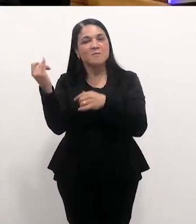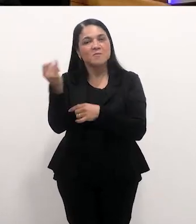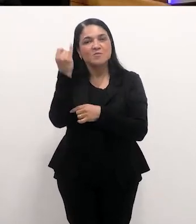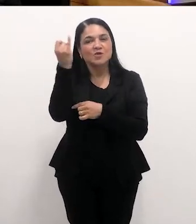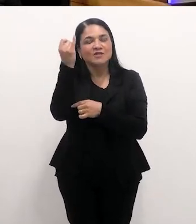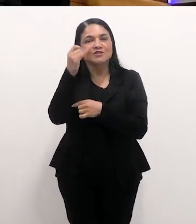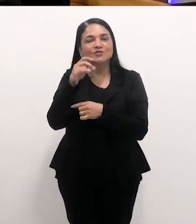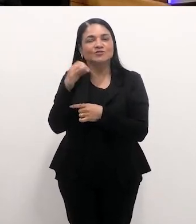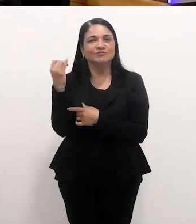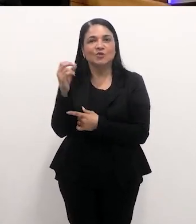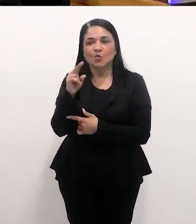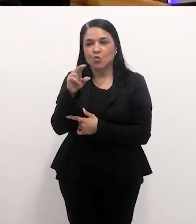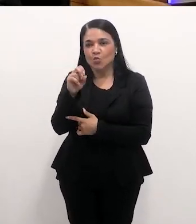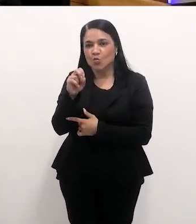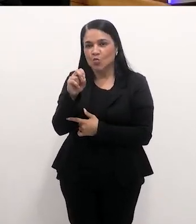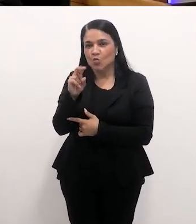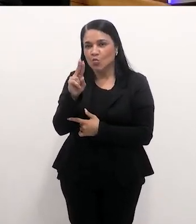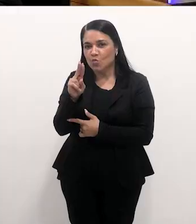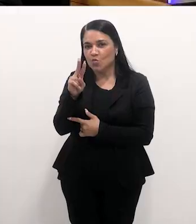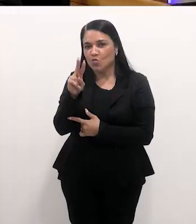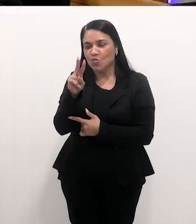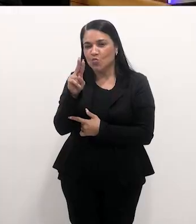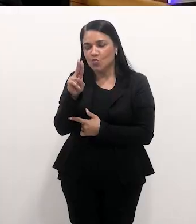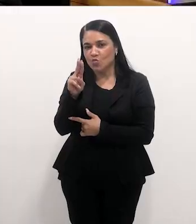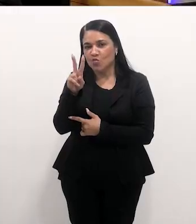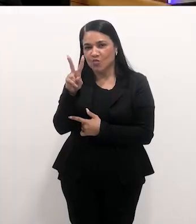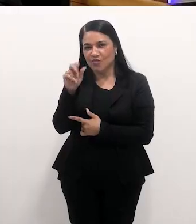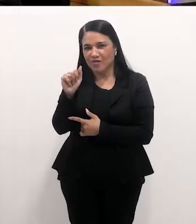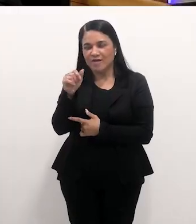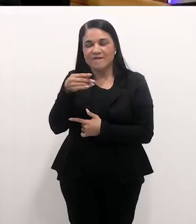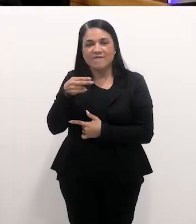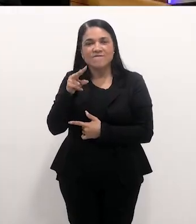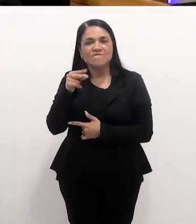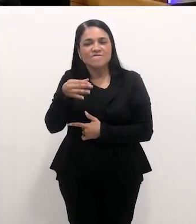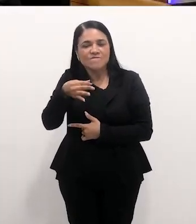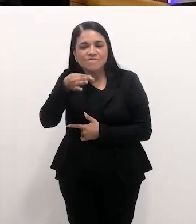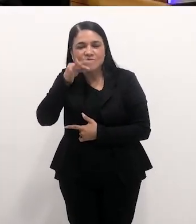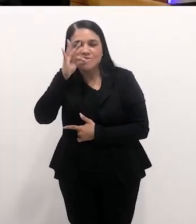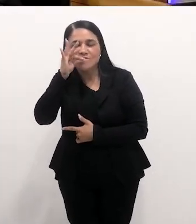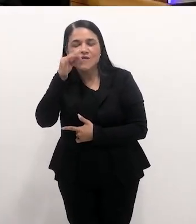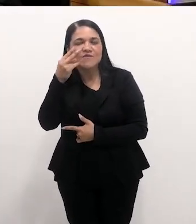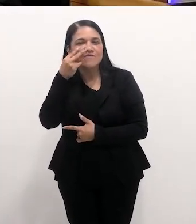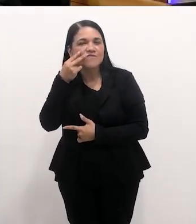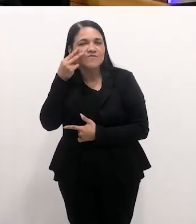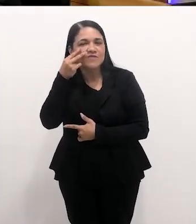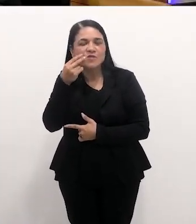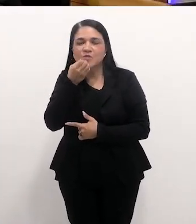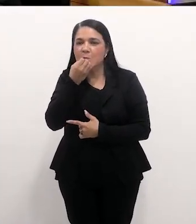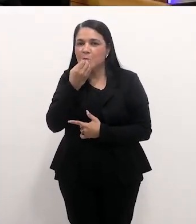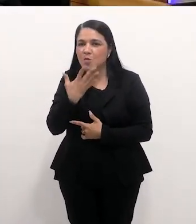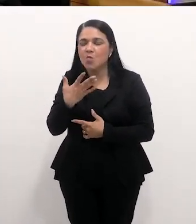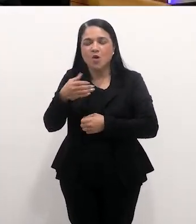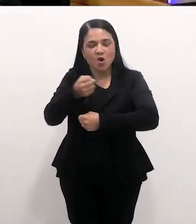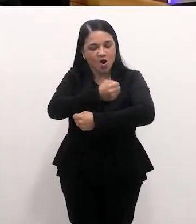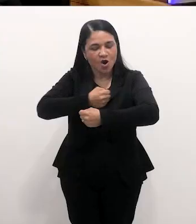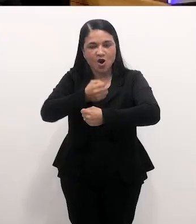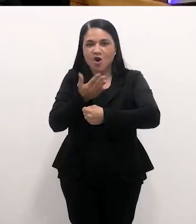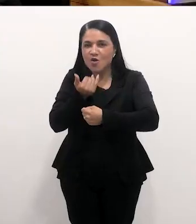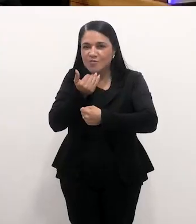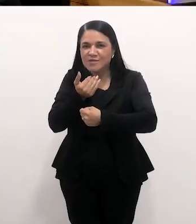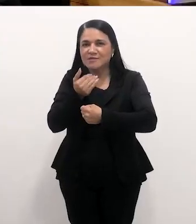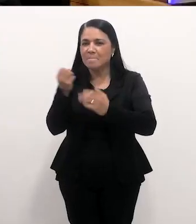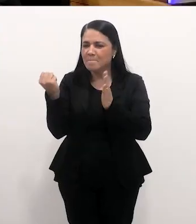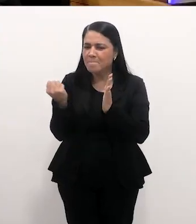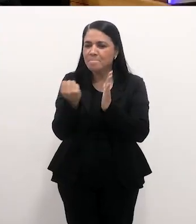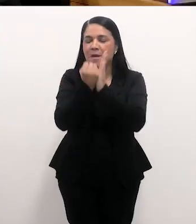importante que é a uva, o vinhedo, o vinho, a boa gastronomia, isso é uma marca